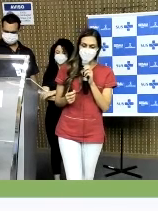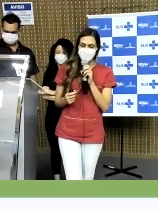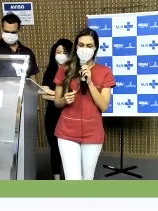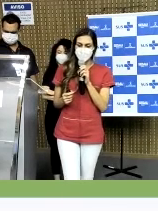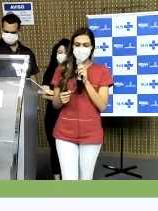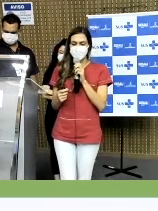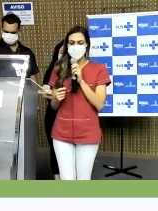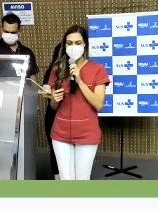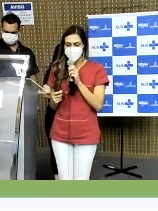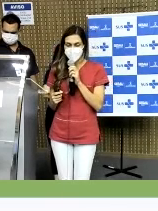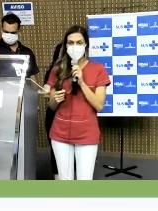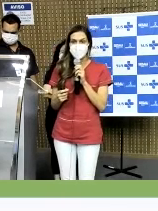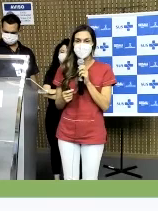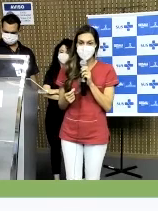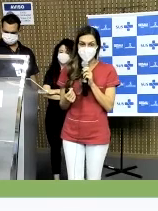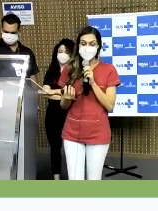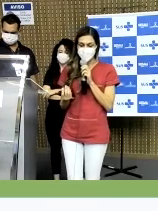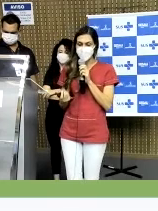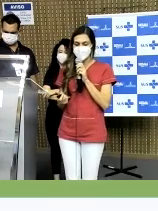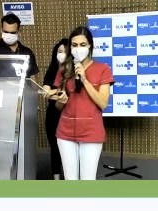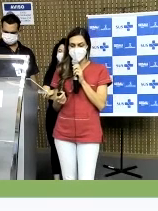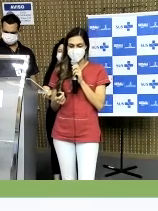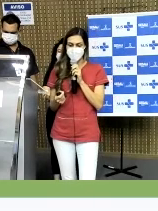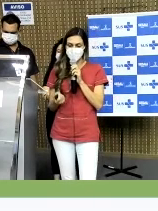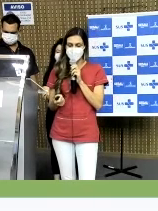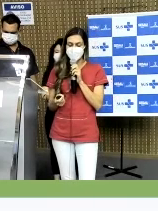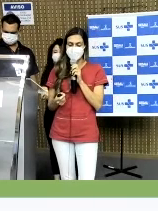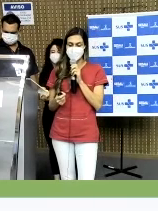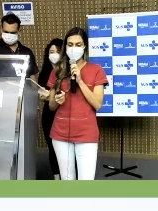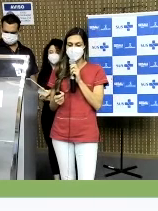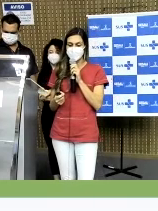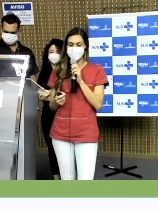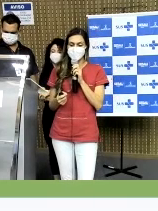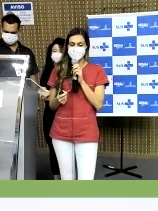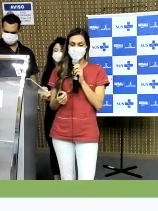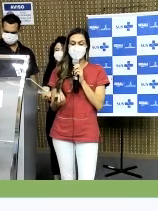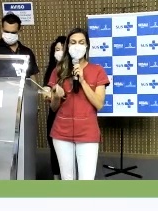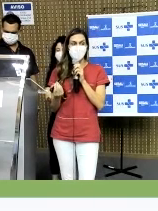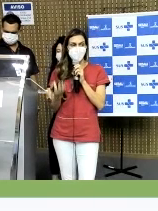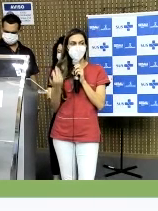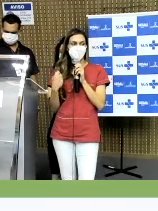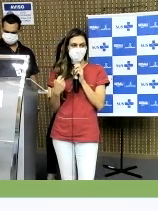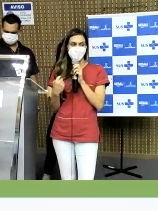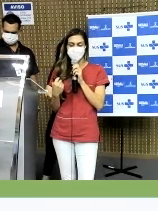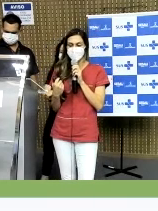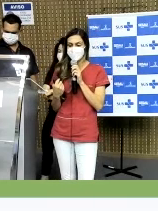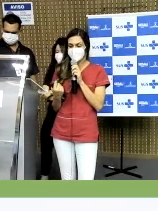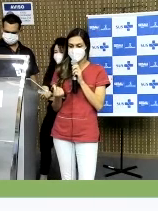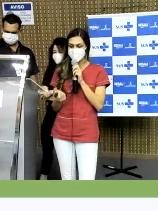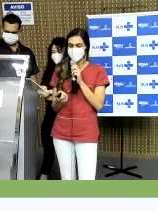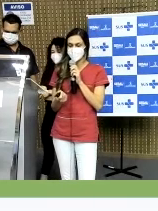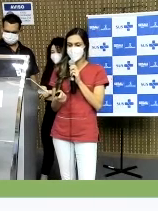especificamente sobre a proporção de gestantes com pelo menos 6 consultas, né, que é o preconizado pelo Ministério, sendo a primeira antes da 20ª